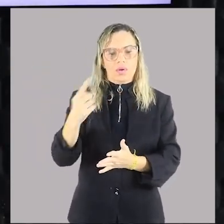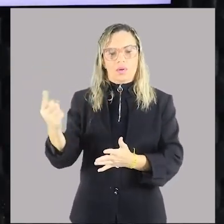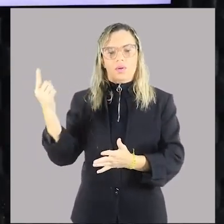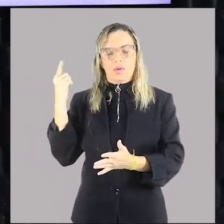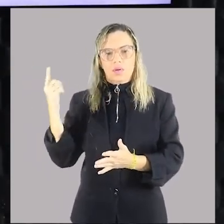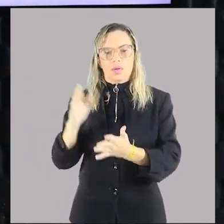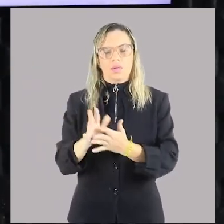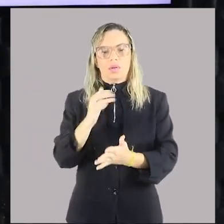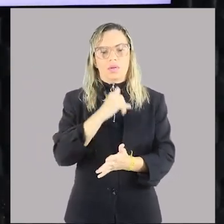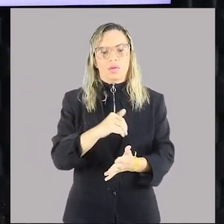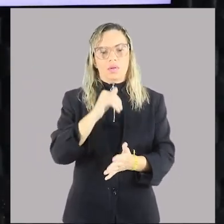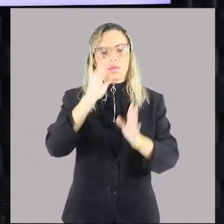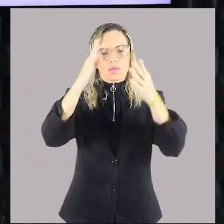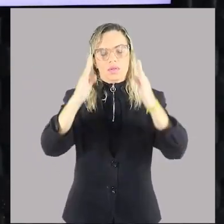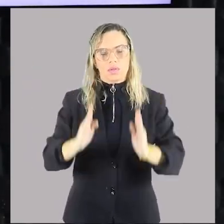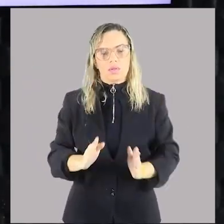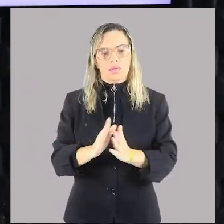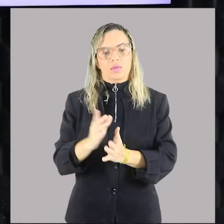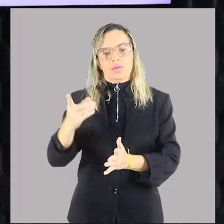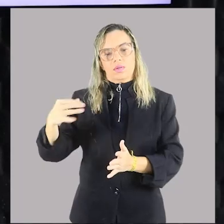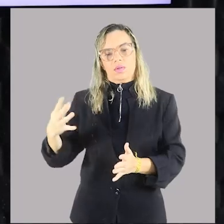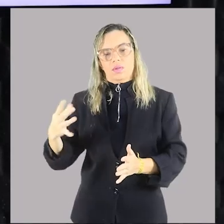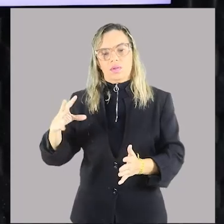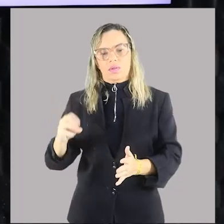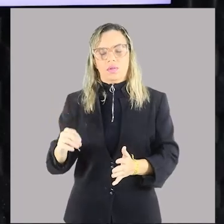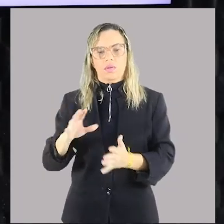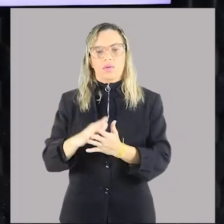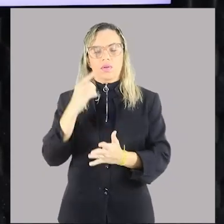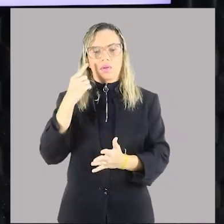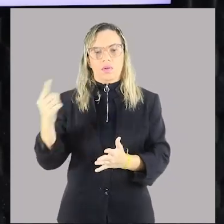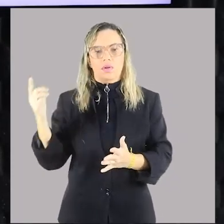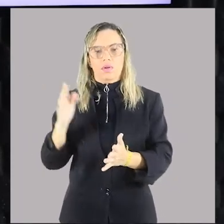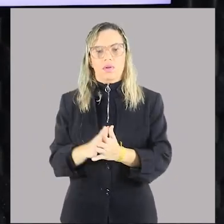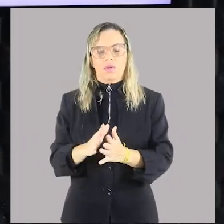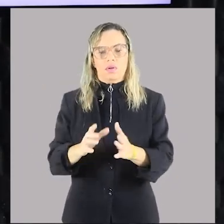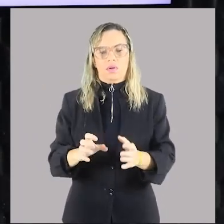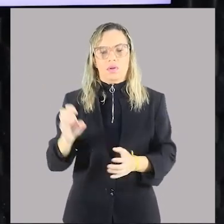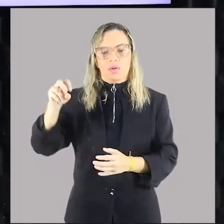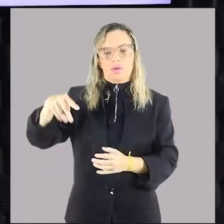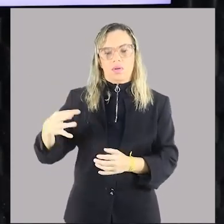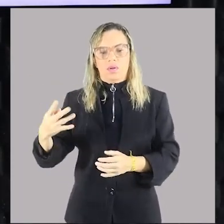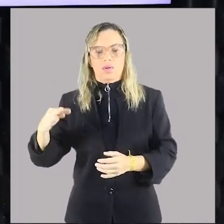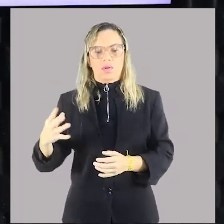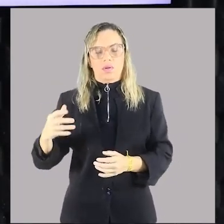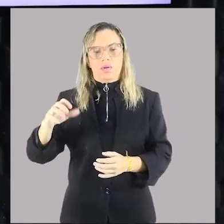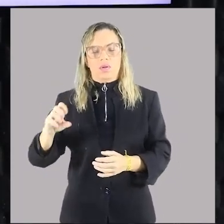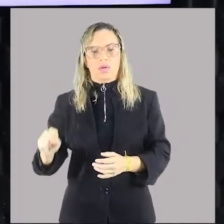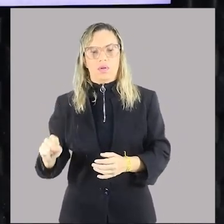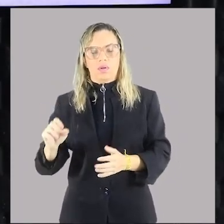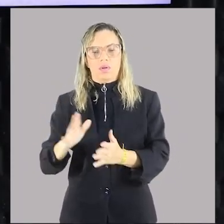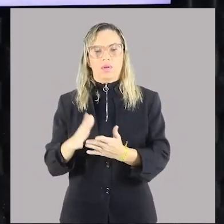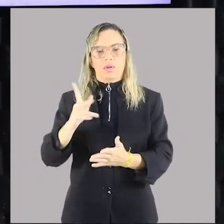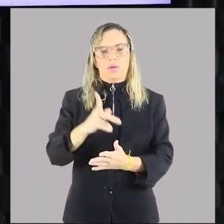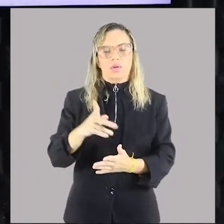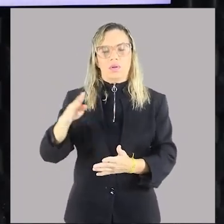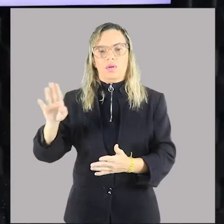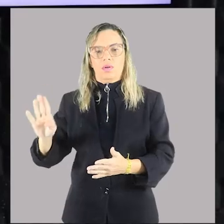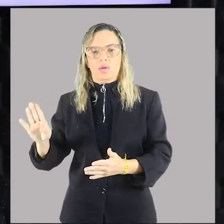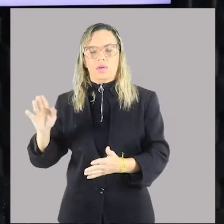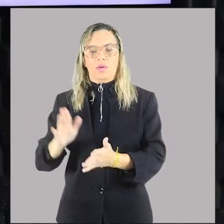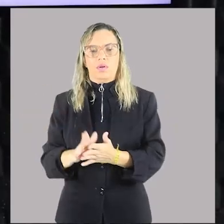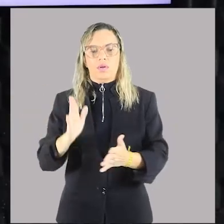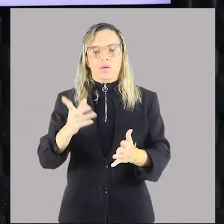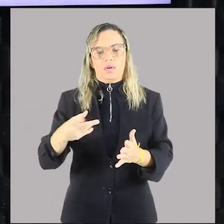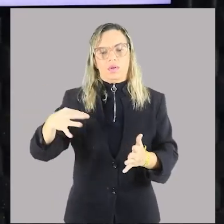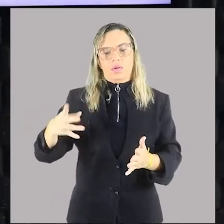descentralização política, perfeito? Portanto, os órgãos da administração, as entidades da administração pública direta